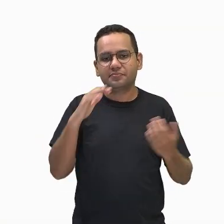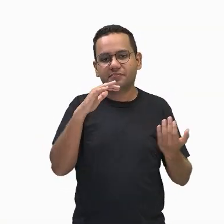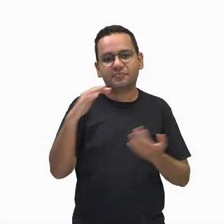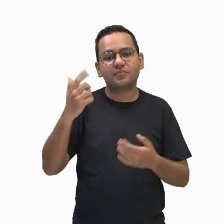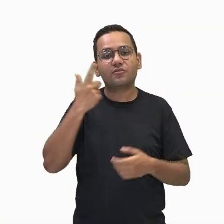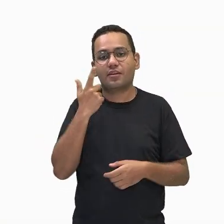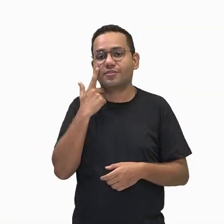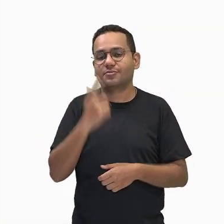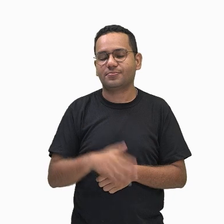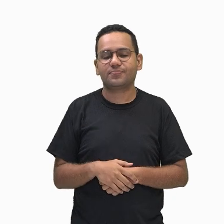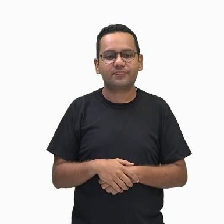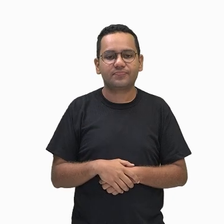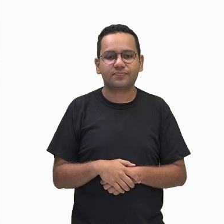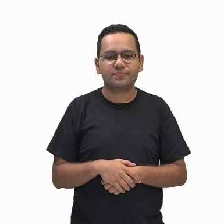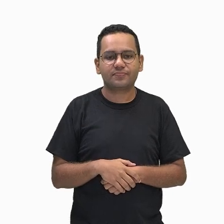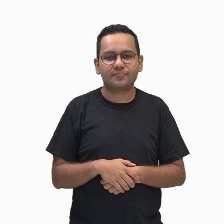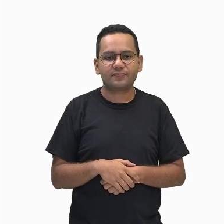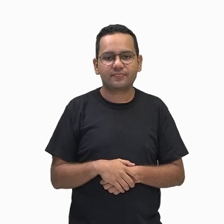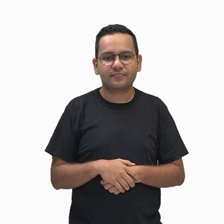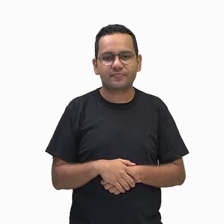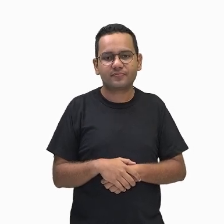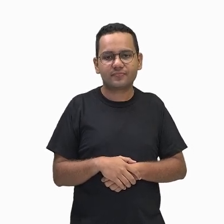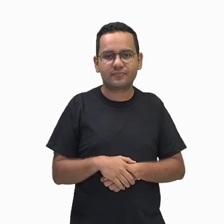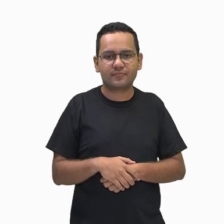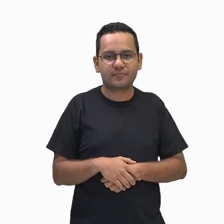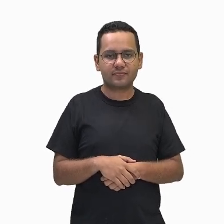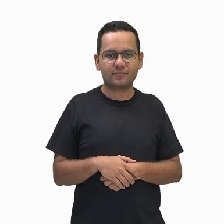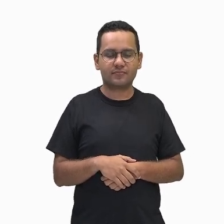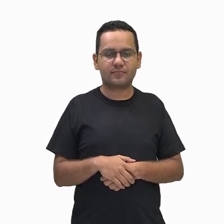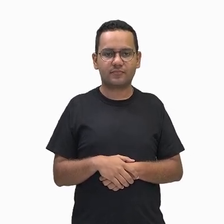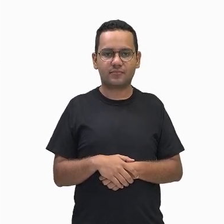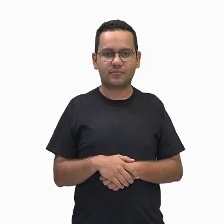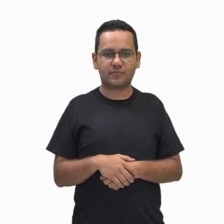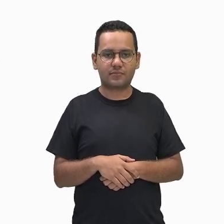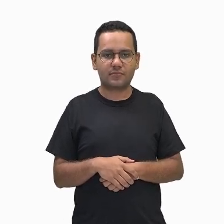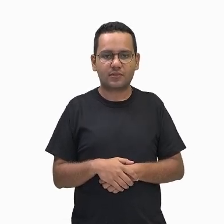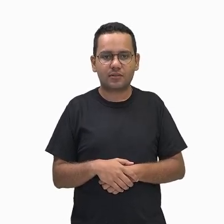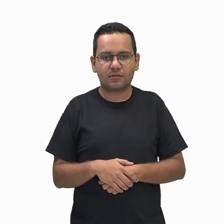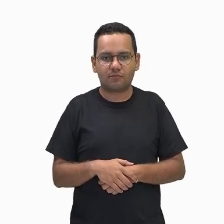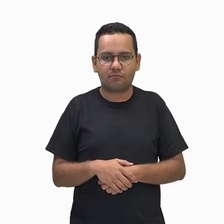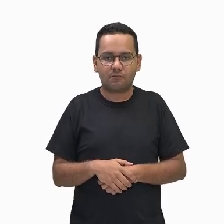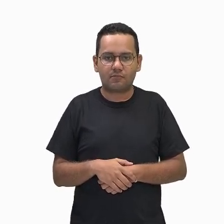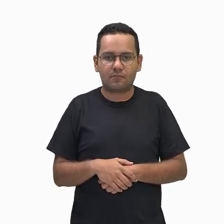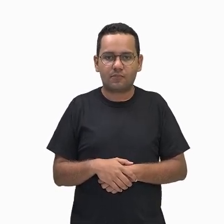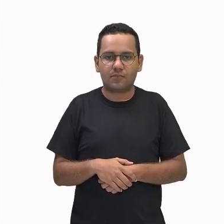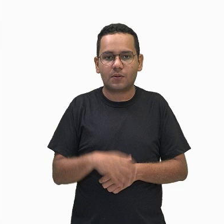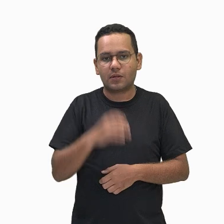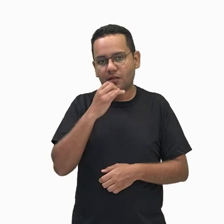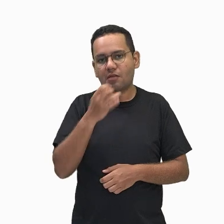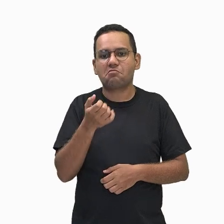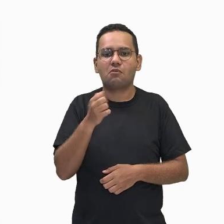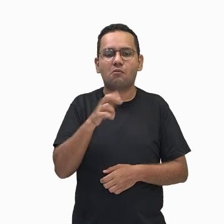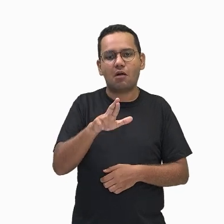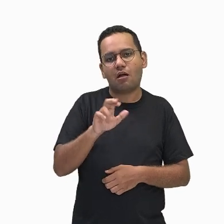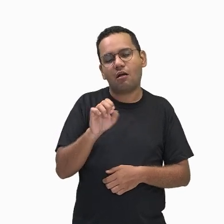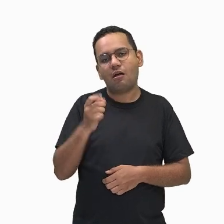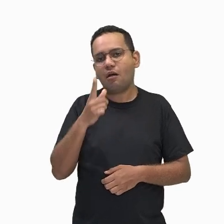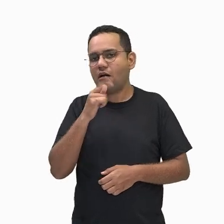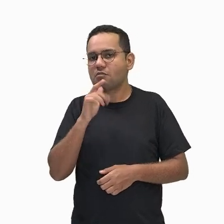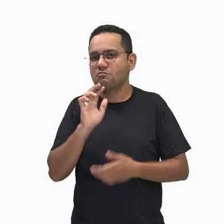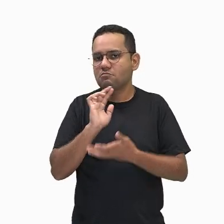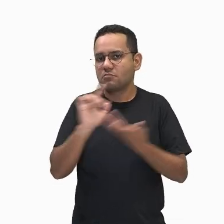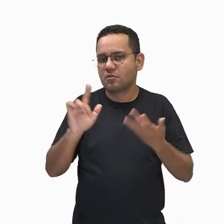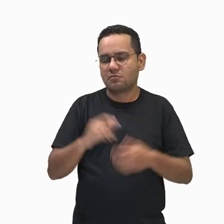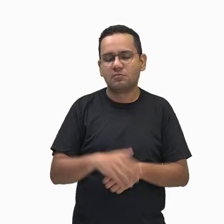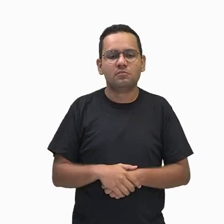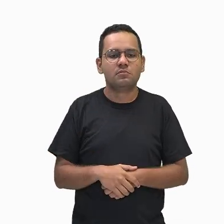alguns exemplos, né? A gente tem como exemplo de substâncias o ar, por exemplo, tá? A água, dentre outros. E aqui